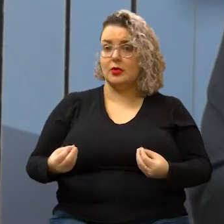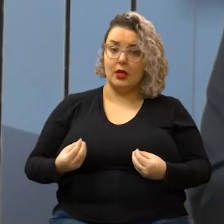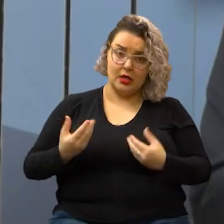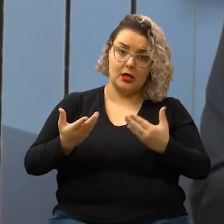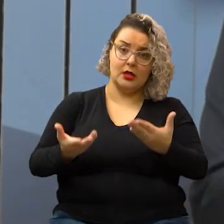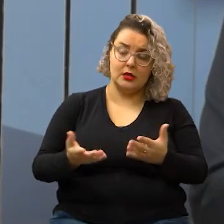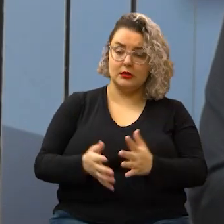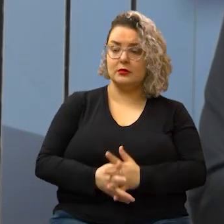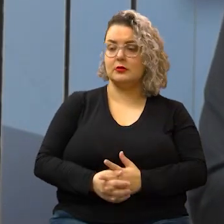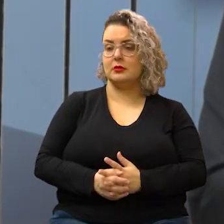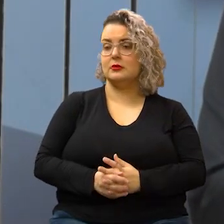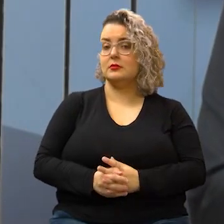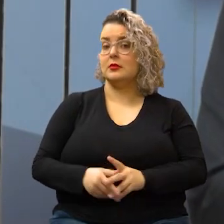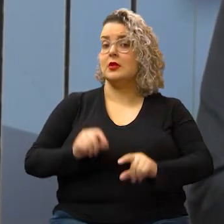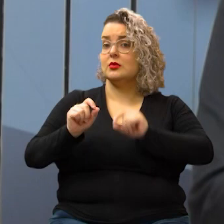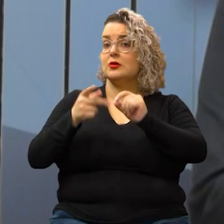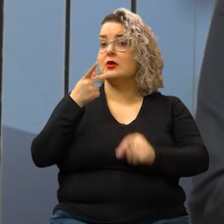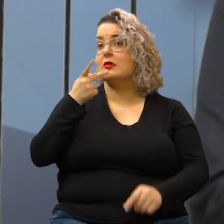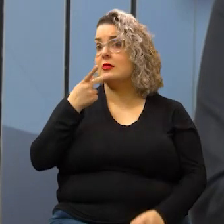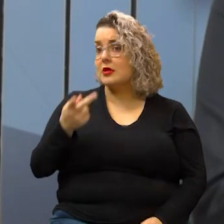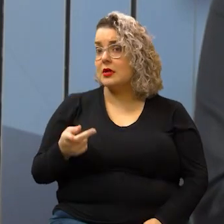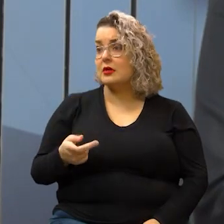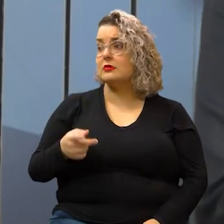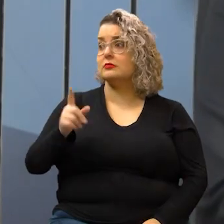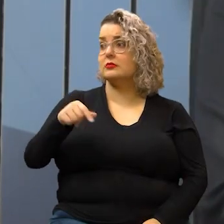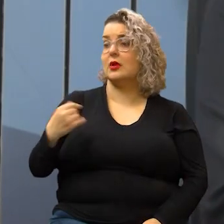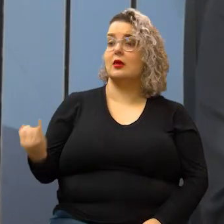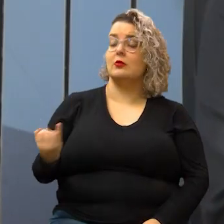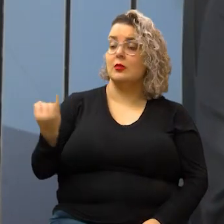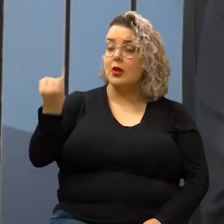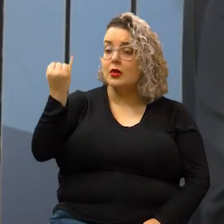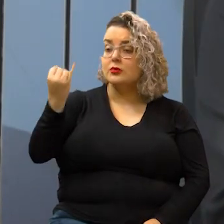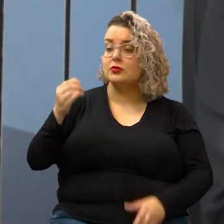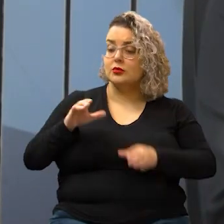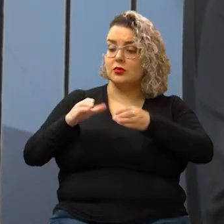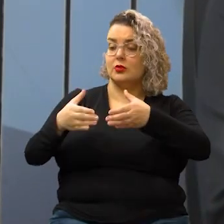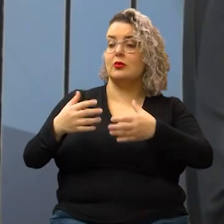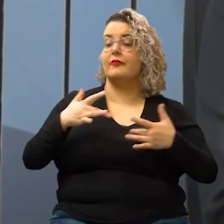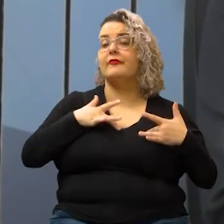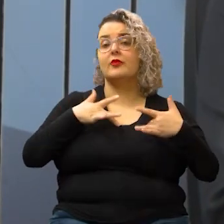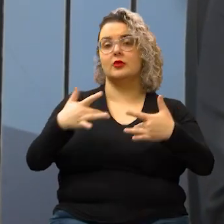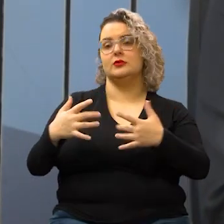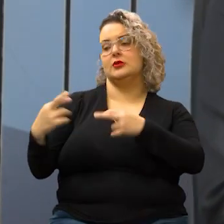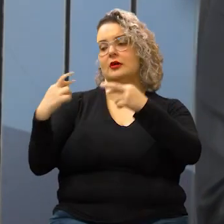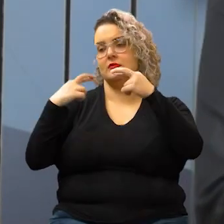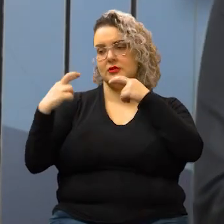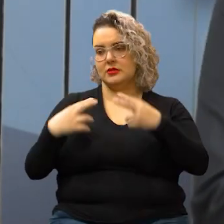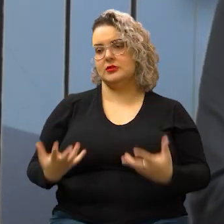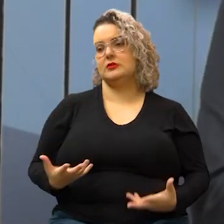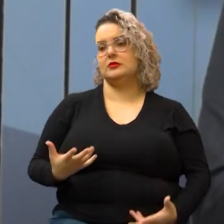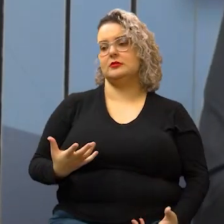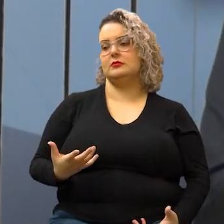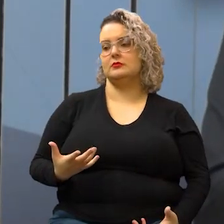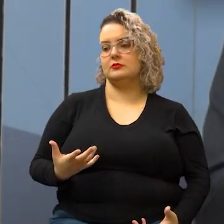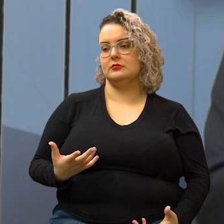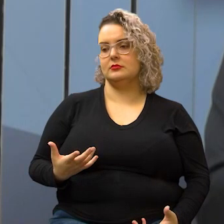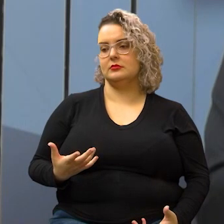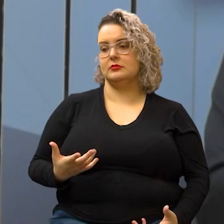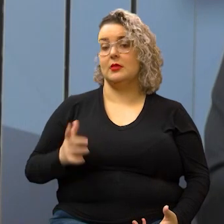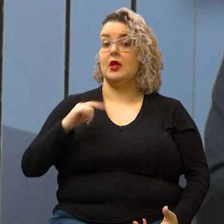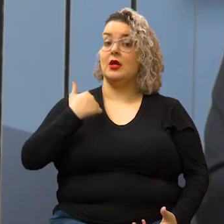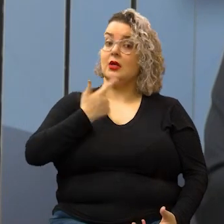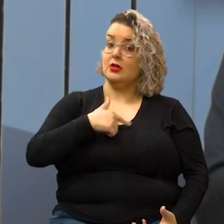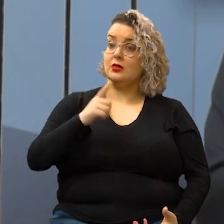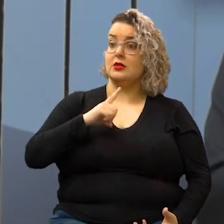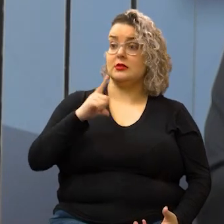não é? Mas o que eu ia dizer era o seguinte, a importância do comissariado voluntário na fiscalização de eventos. E nós estamos